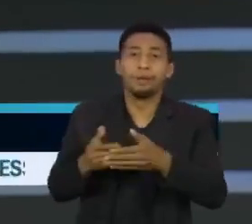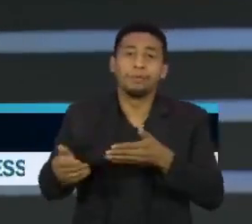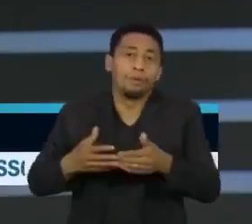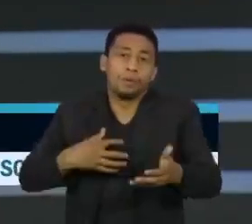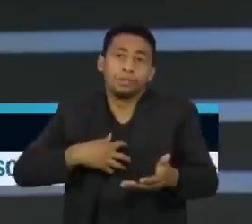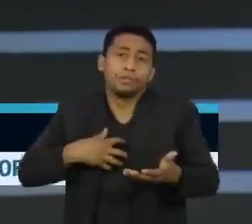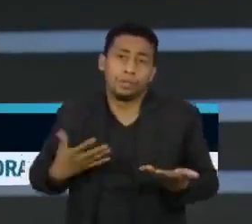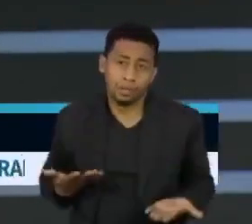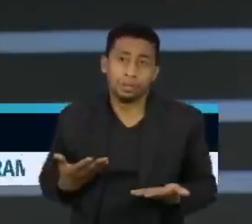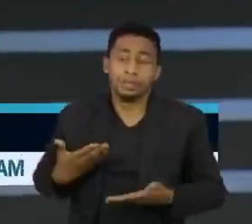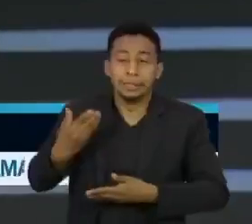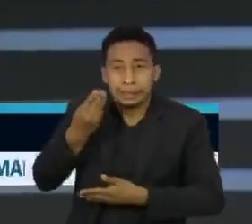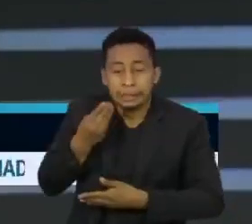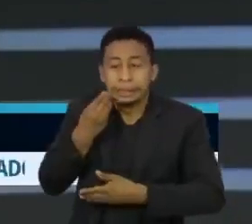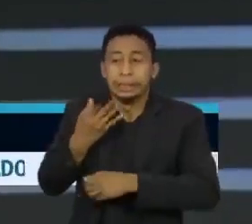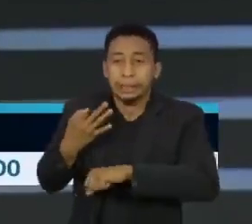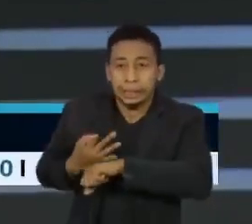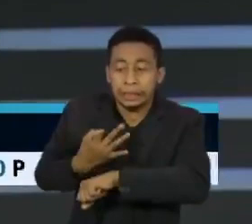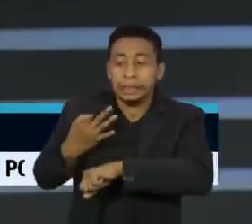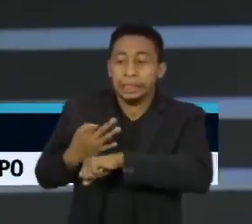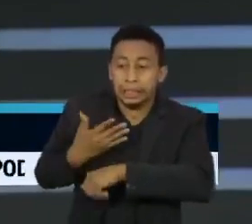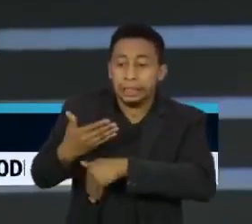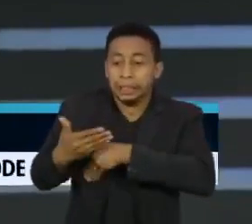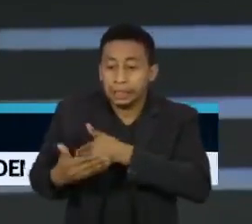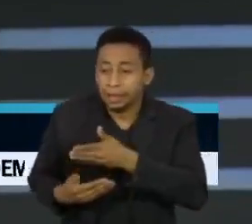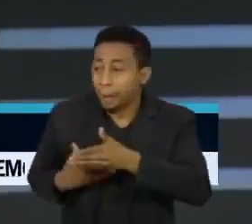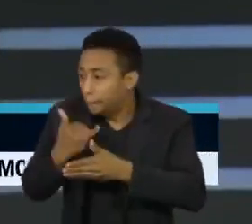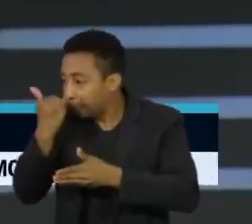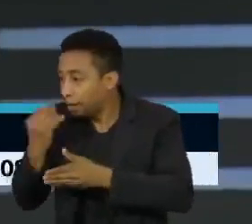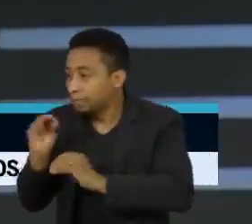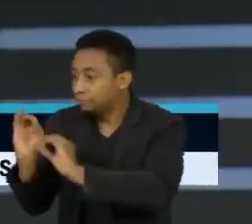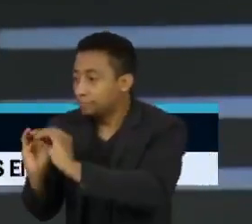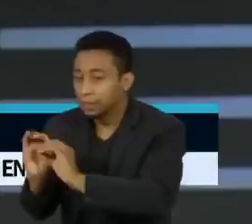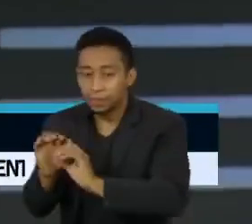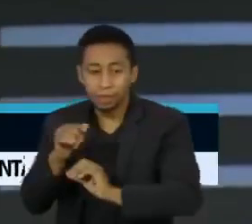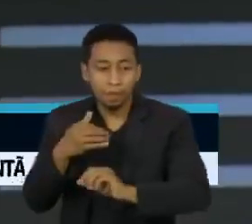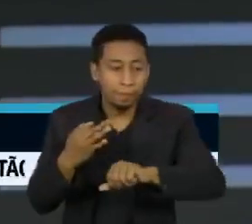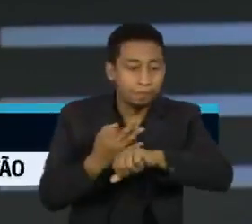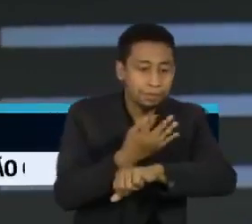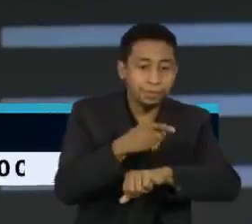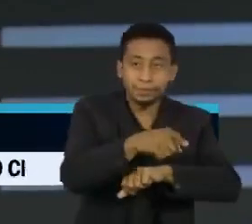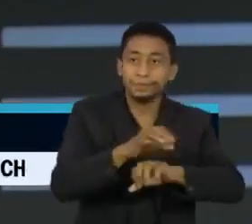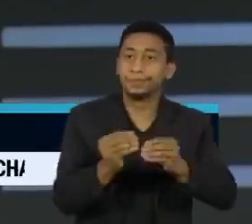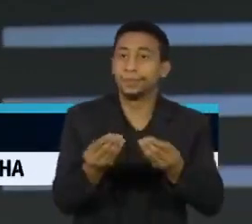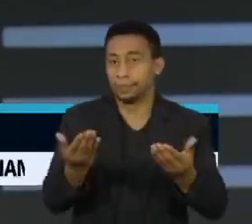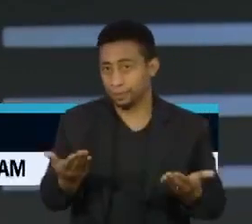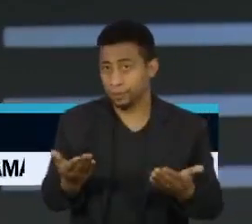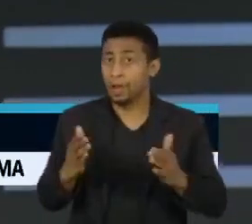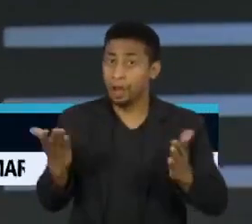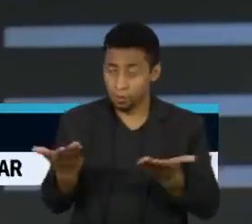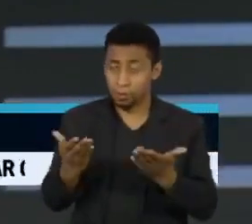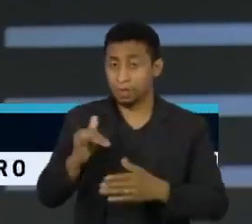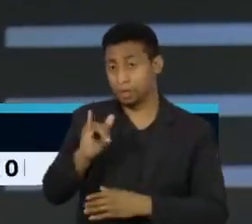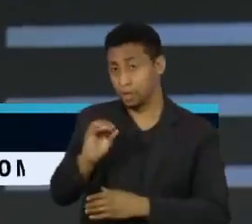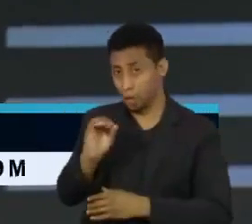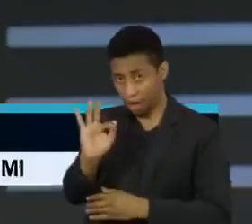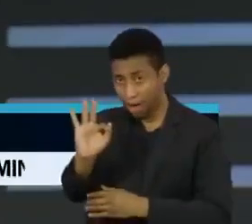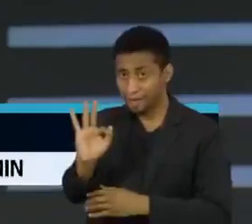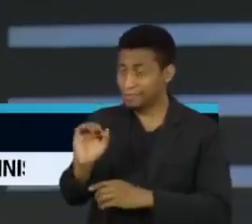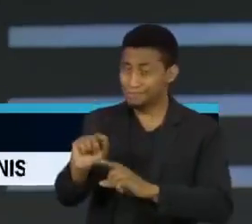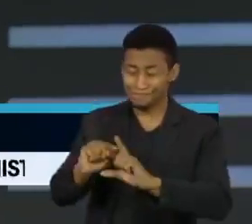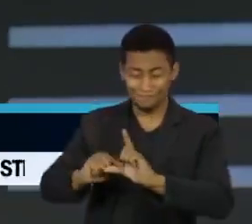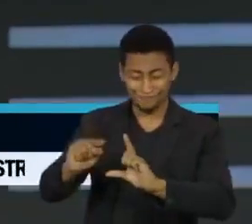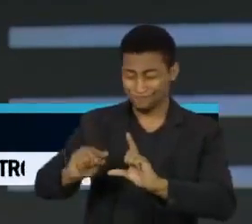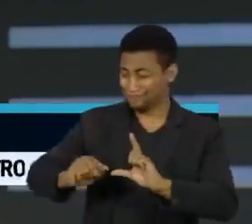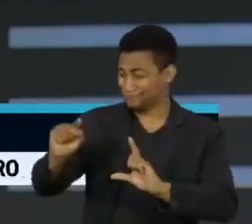vai sobrevivendo ao andar da carruagem, e agora o que você vê é o IOF desesperadamente tentando